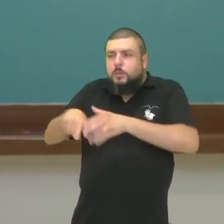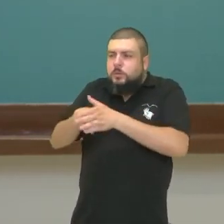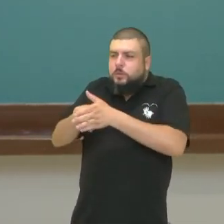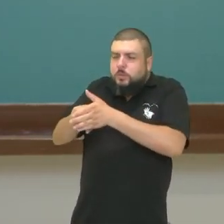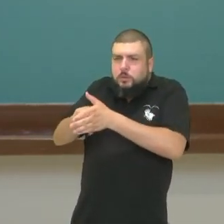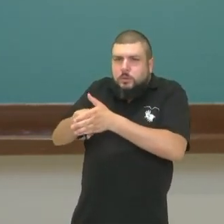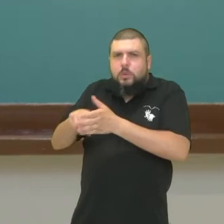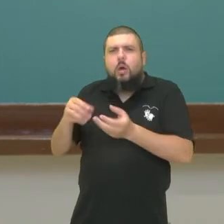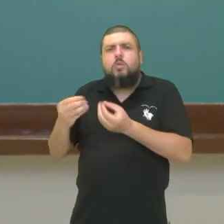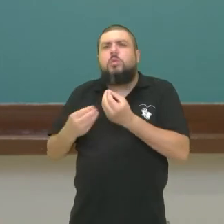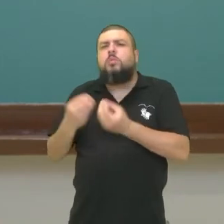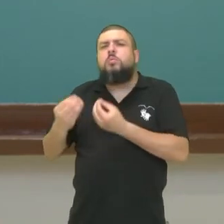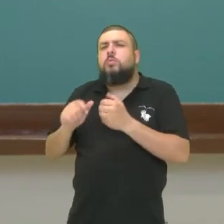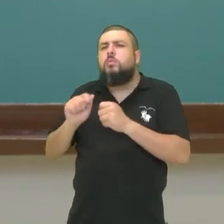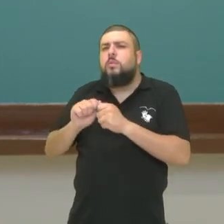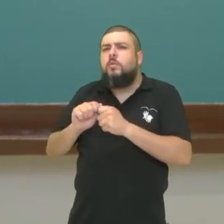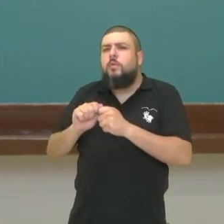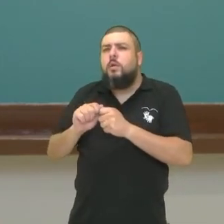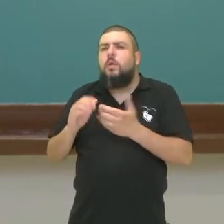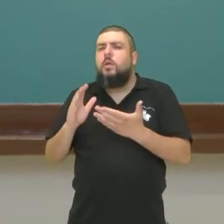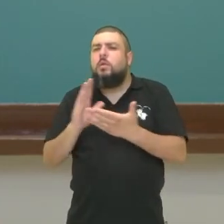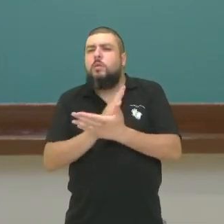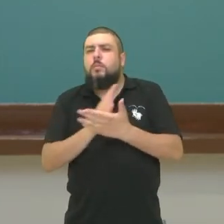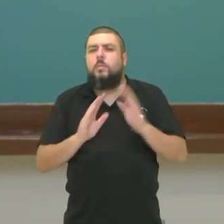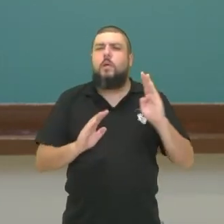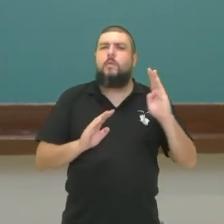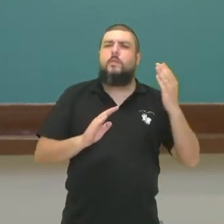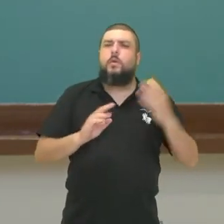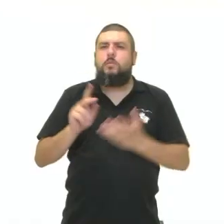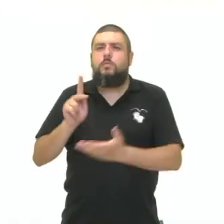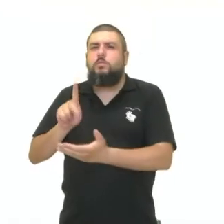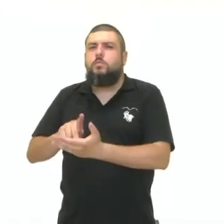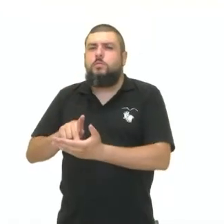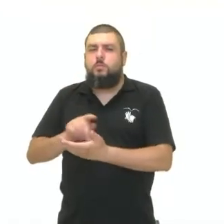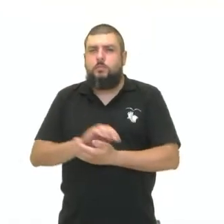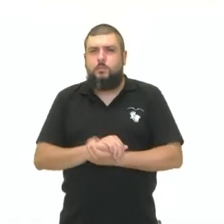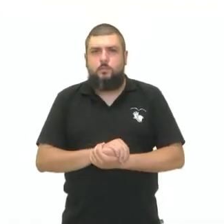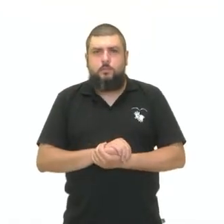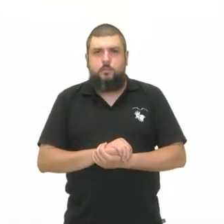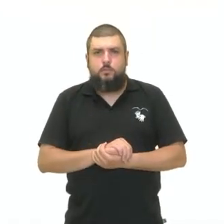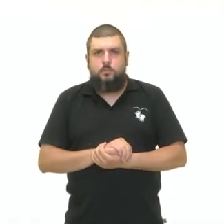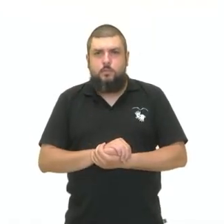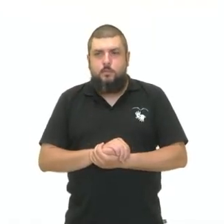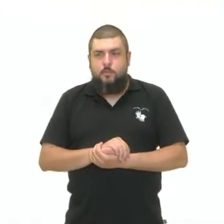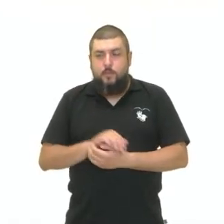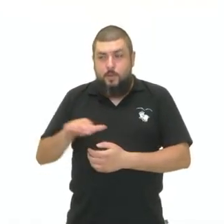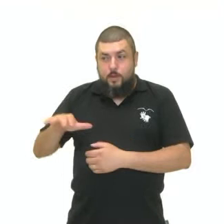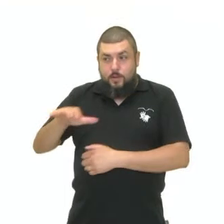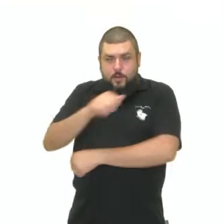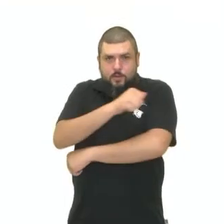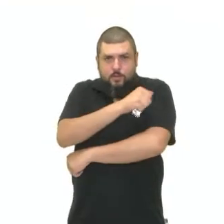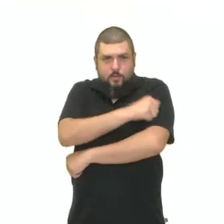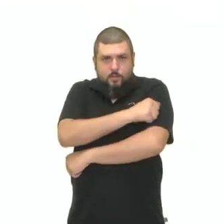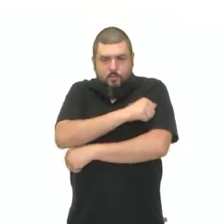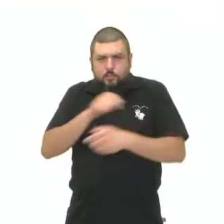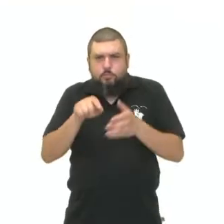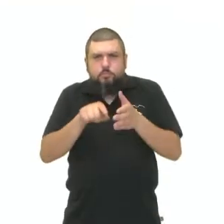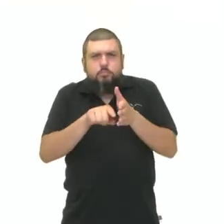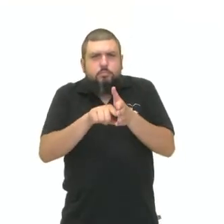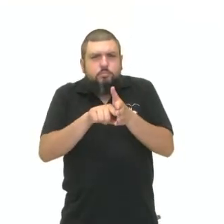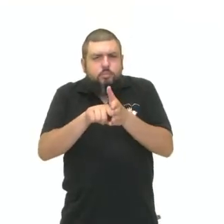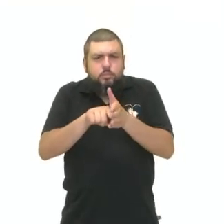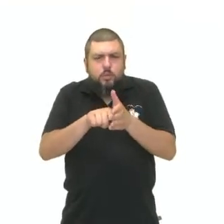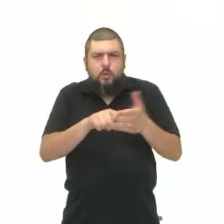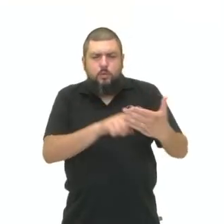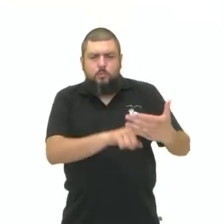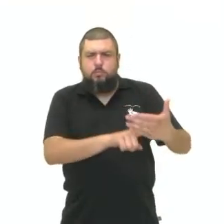para ver as notícias falsas e verdadeiras? Os estudantes buscam as informações das notícias de caráter